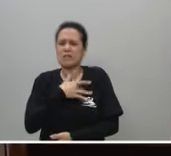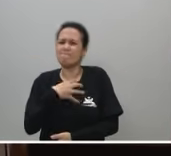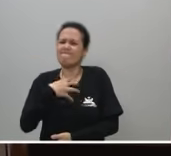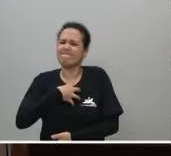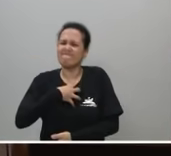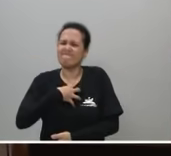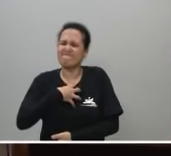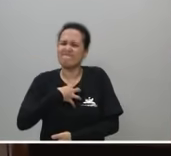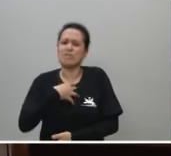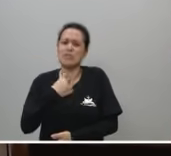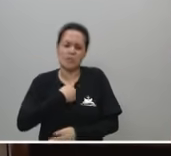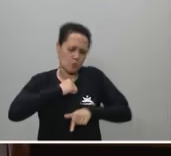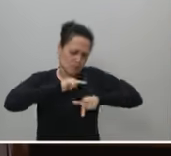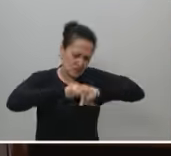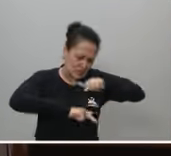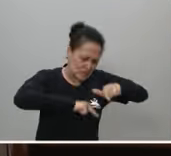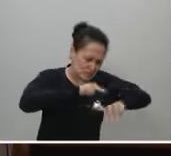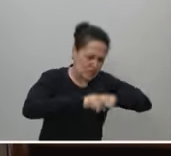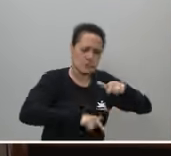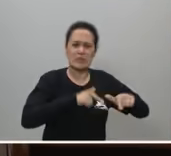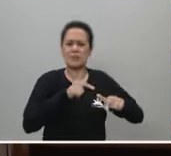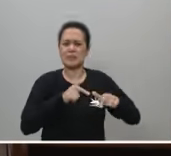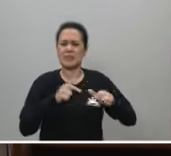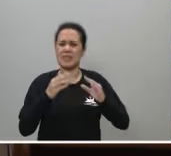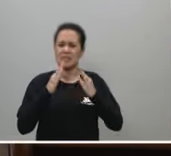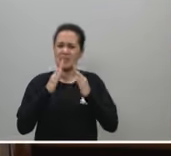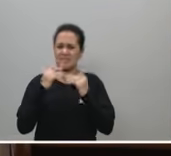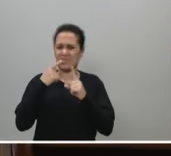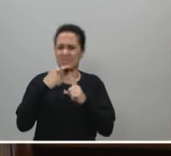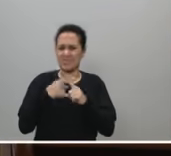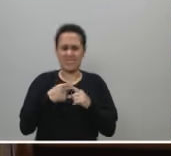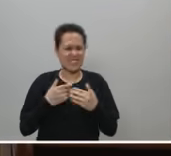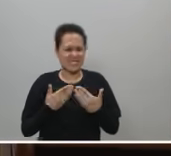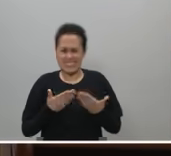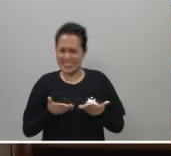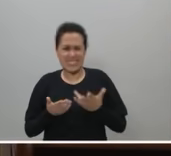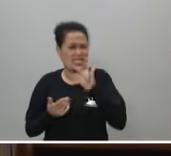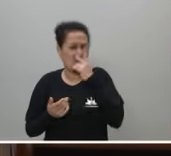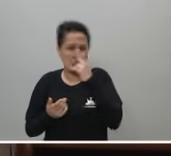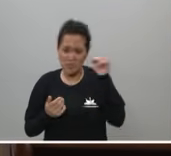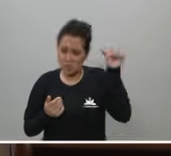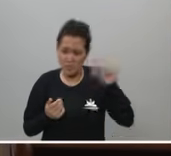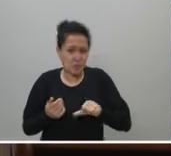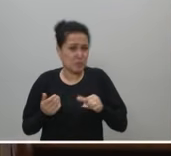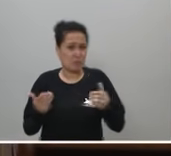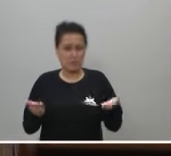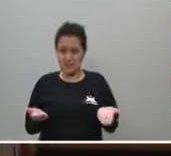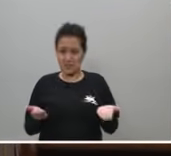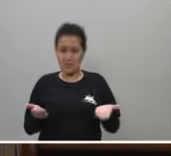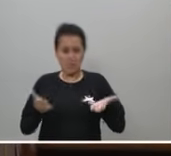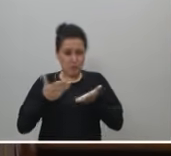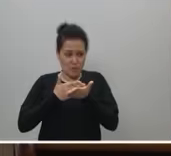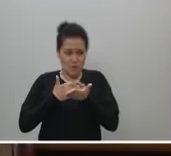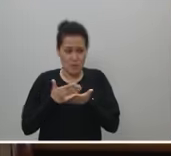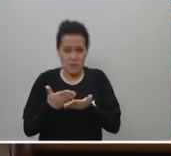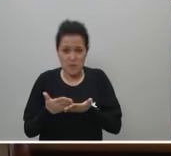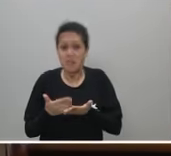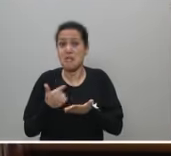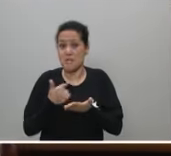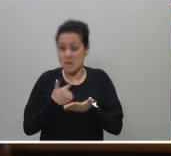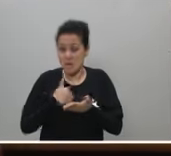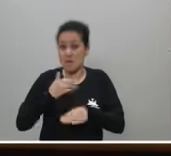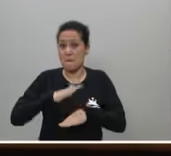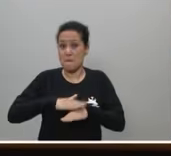tantos anos no serviço da igreja, mas do jeito que entrou eu acho que eu estou até pior do que estava. Eu já fui uma pessoa